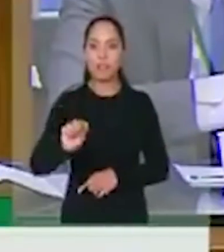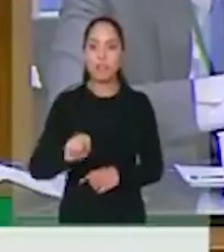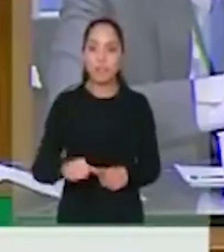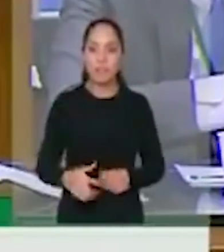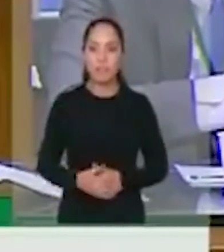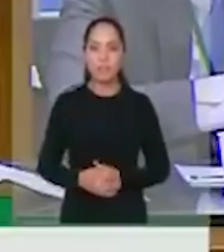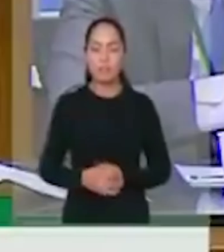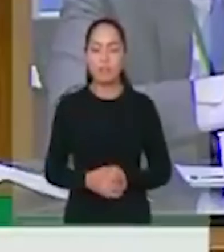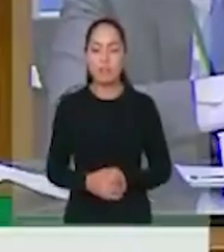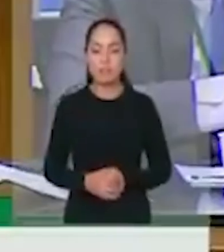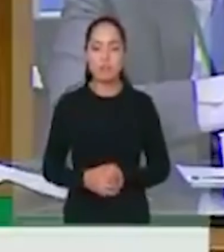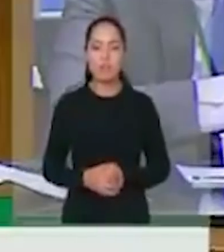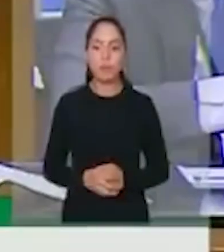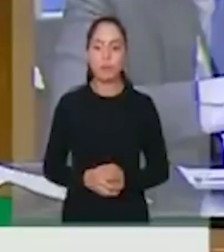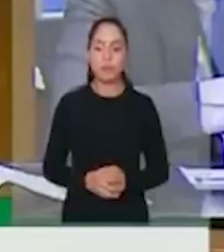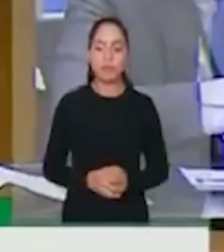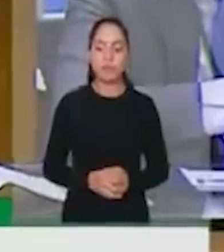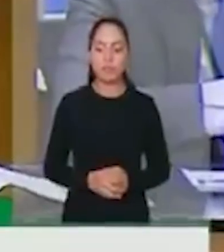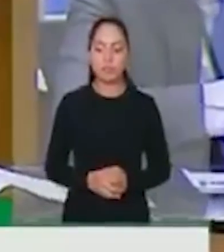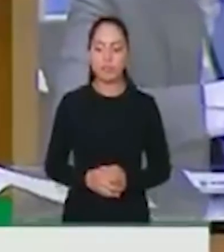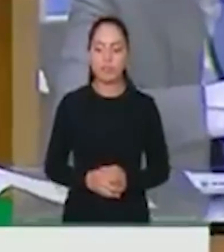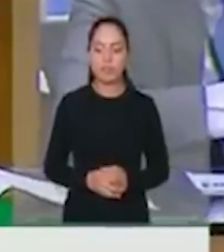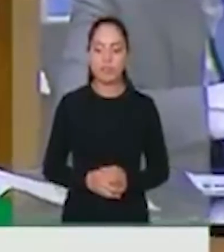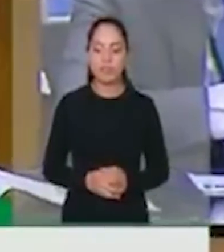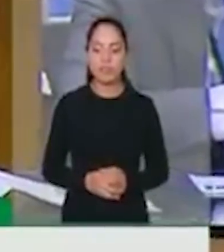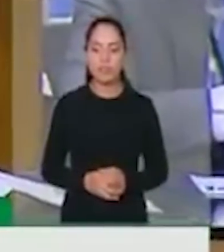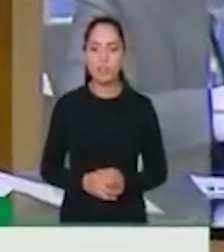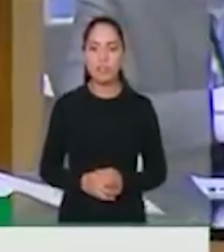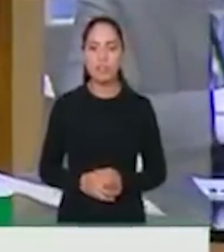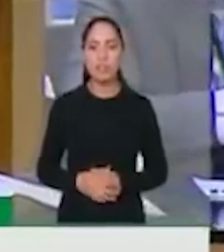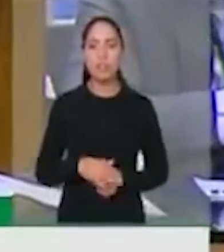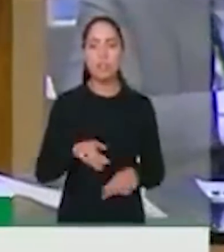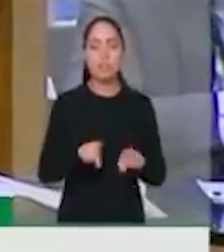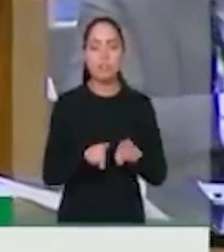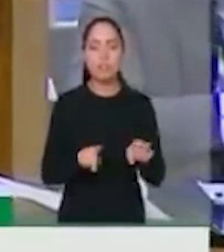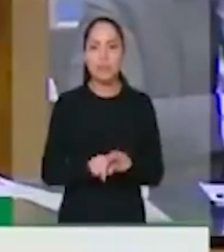Rossi Marcelo vão rápido e Kim kataguiri